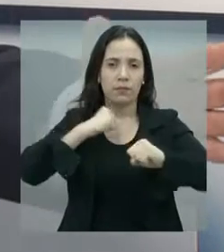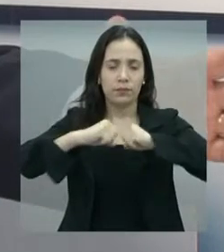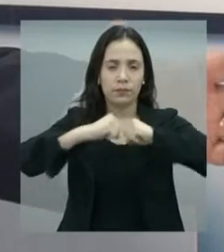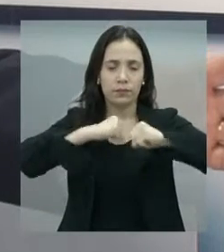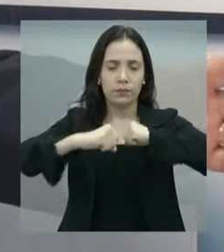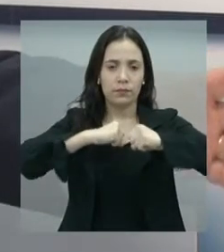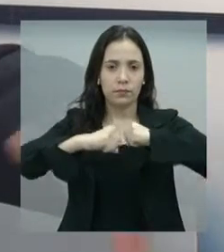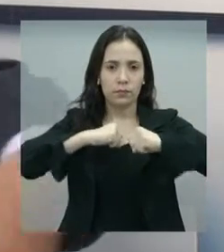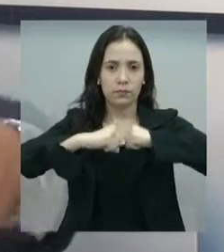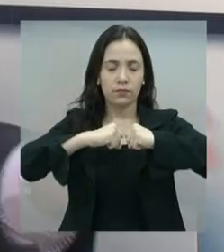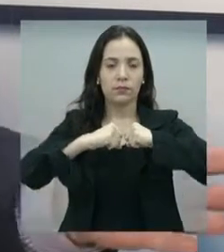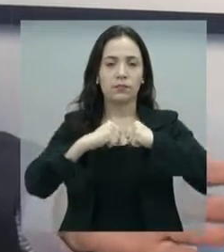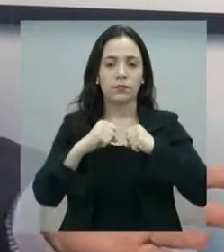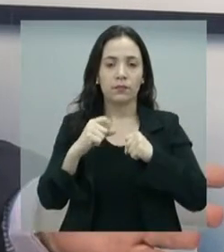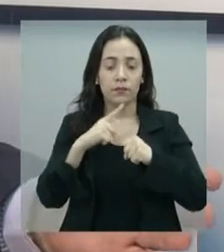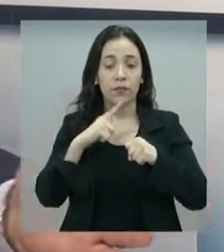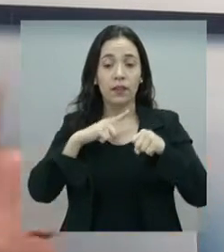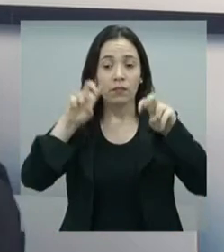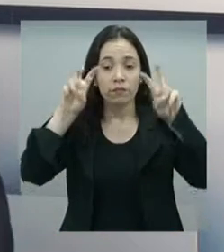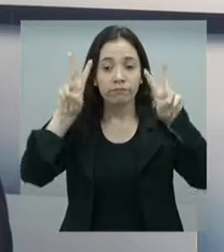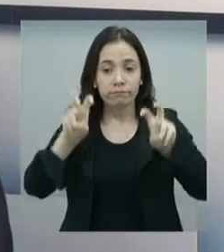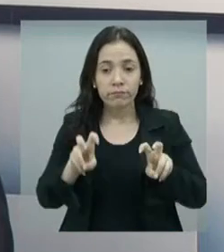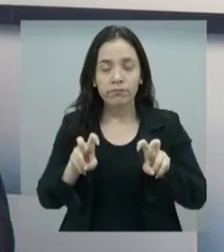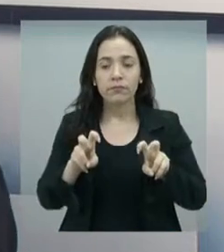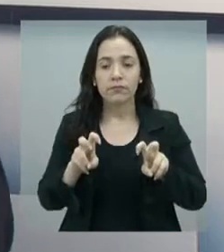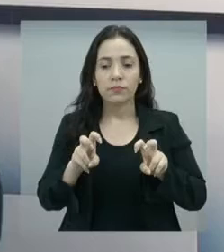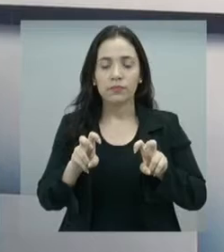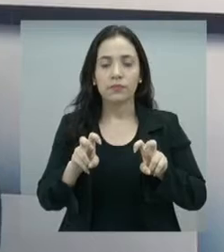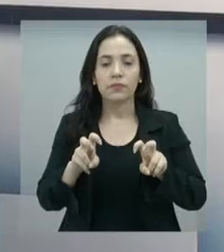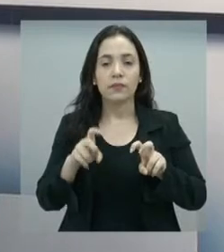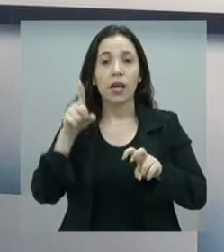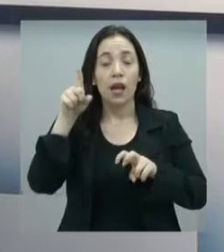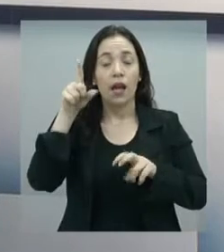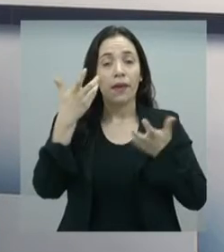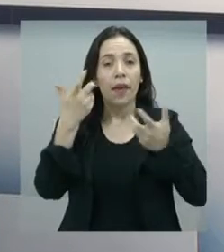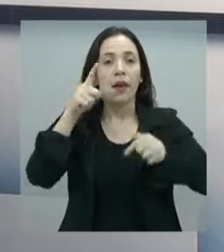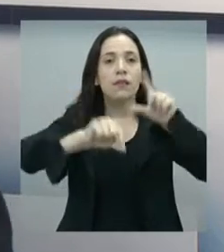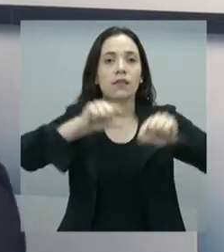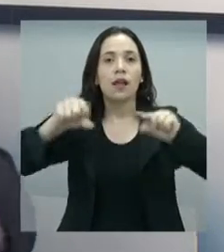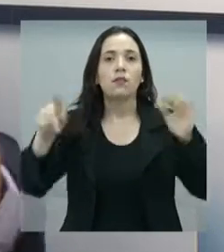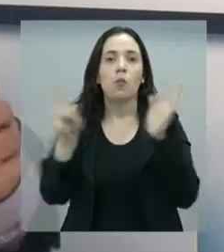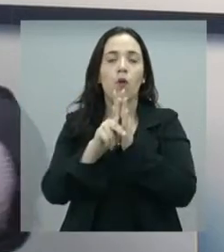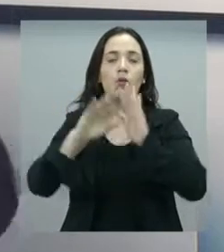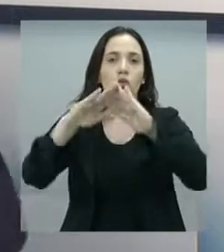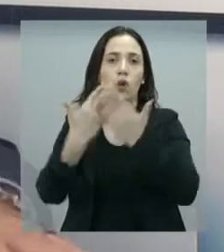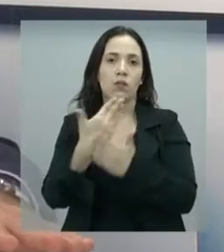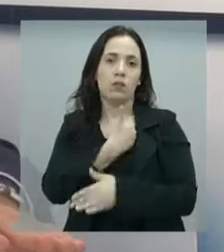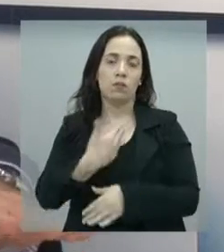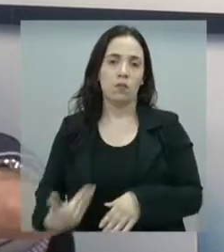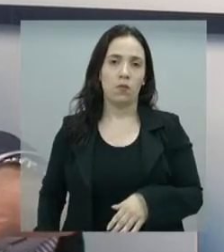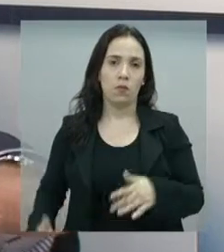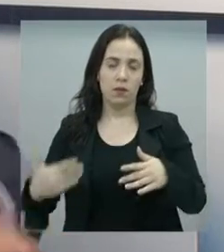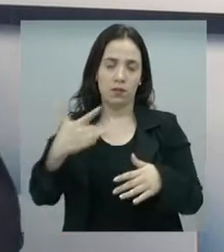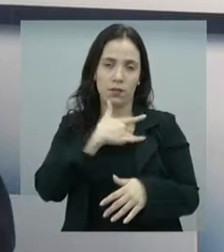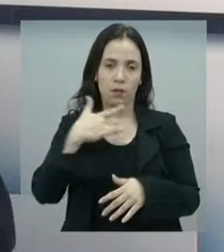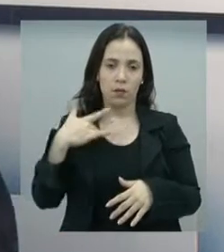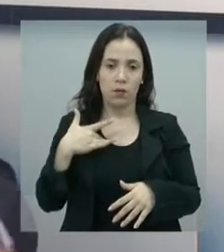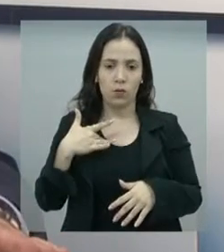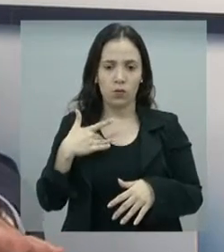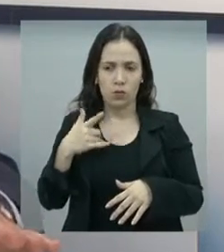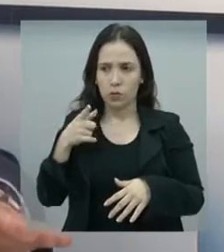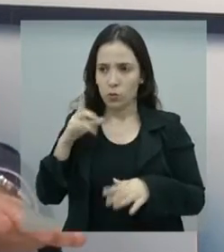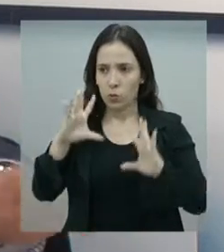será feita a seleção. De seleção pública, pela Escola de Saúde Pública. Pela Escola de Saúde Pública. Né? Isso já está definido, os